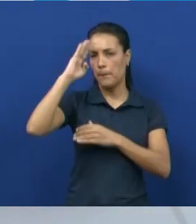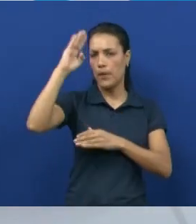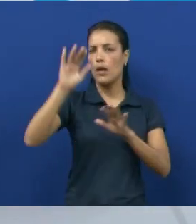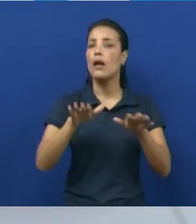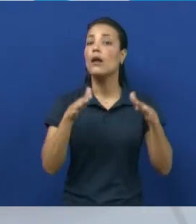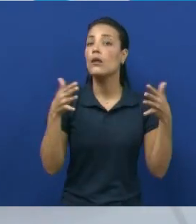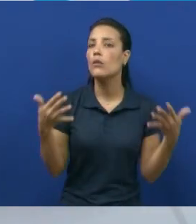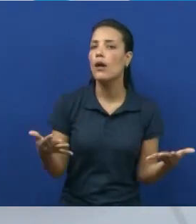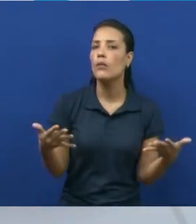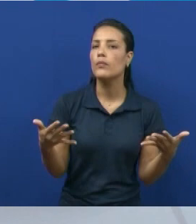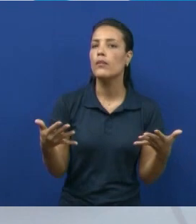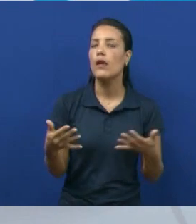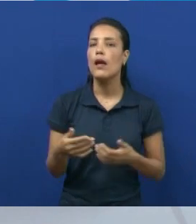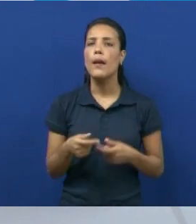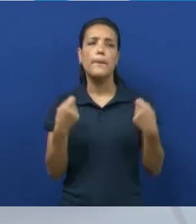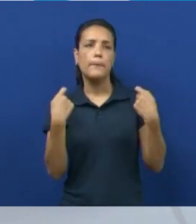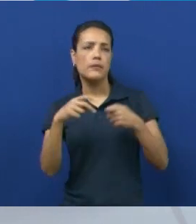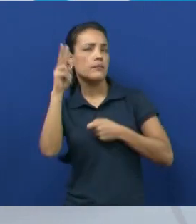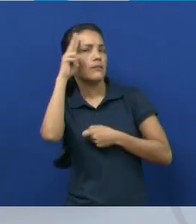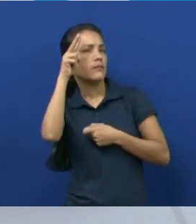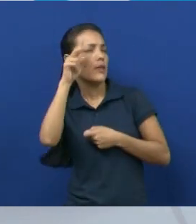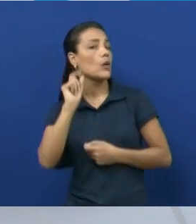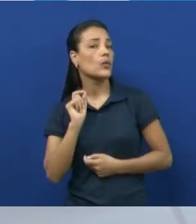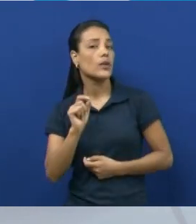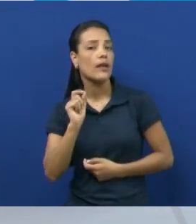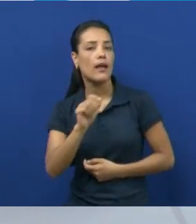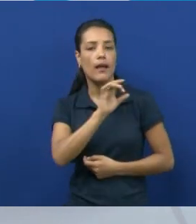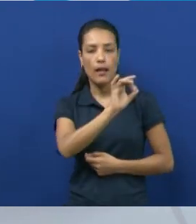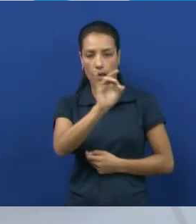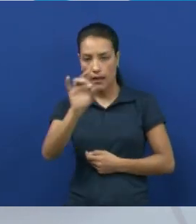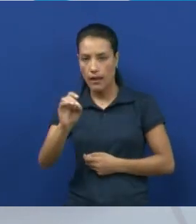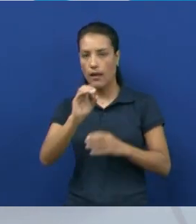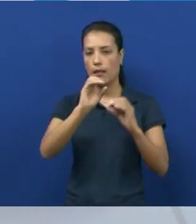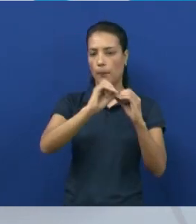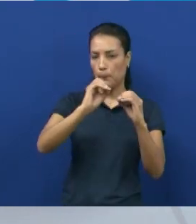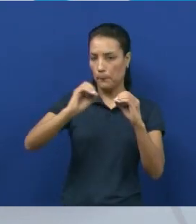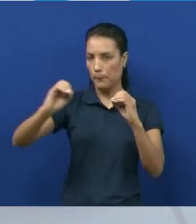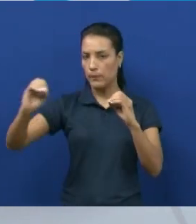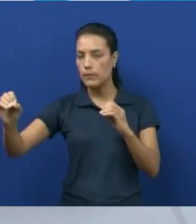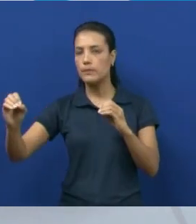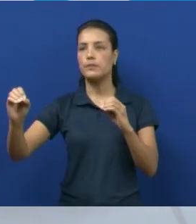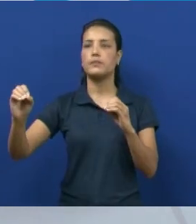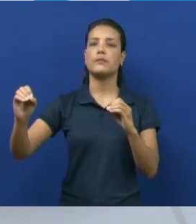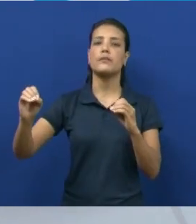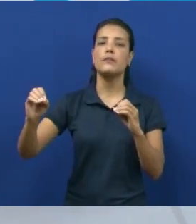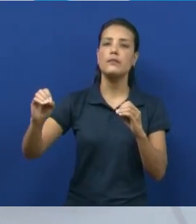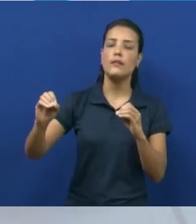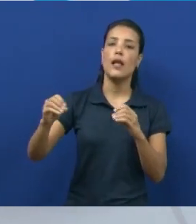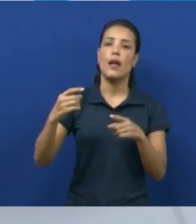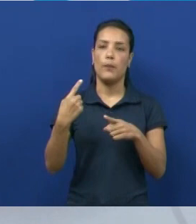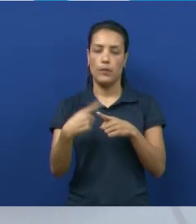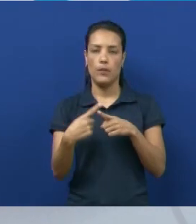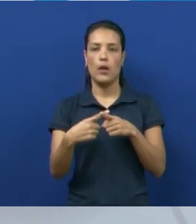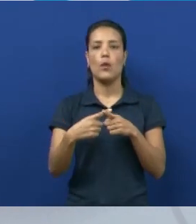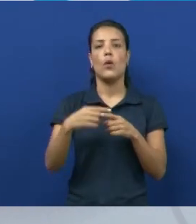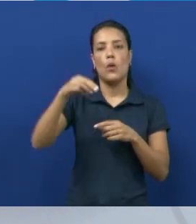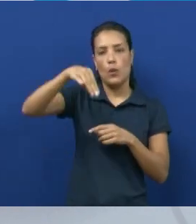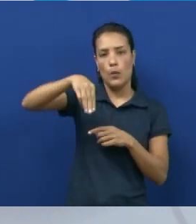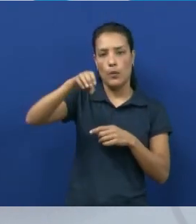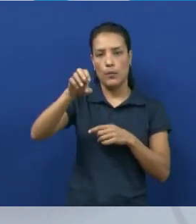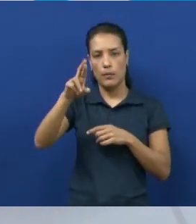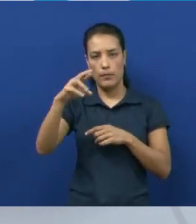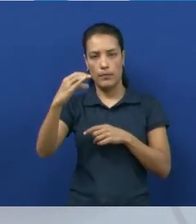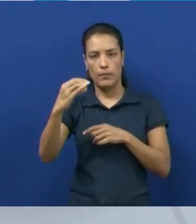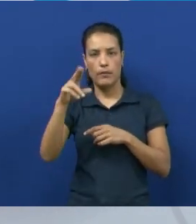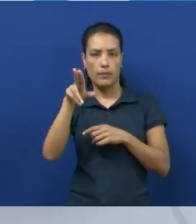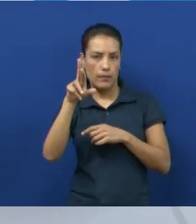que eu tenho que lembrar de cada planeta? Primeiro, que Mercúrio, apesar de ser o planeta mais próximo, ele não é tão quente, que sua atmosfera é